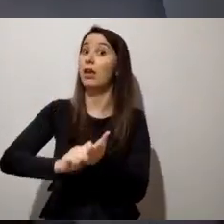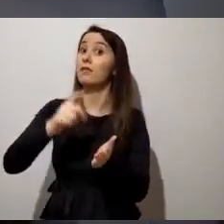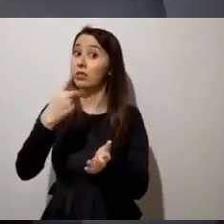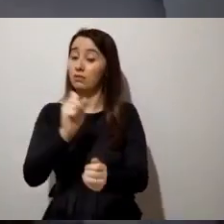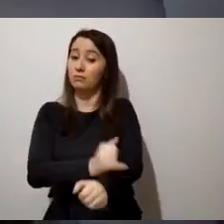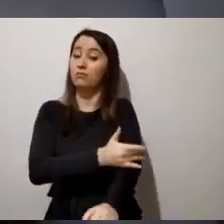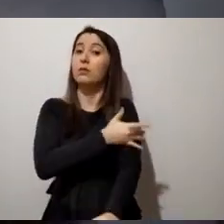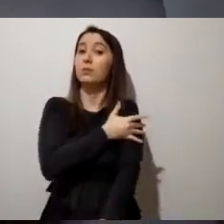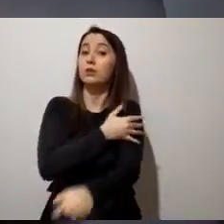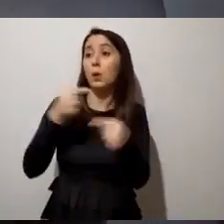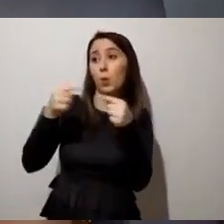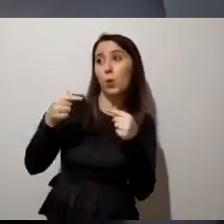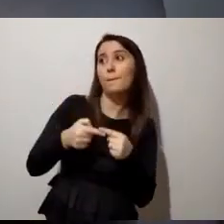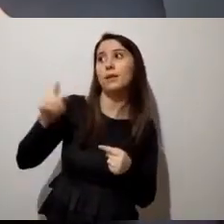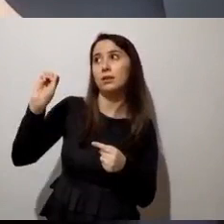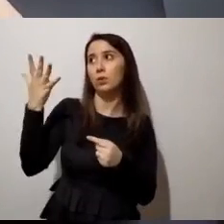que esse fato